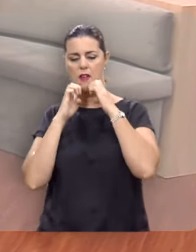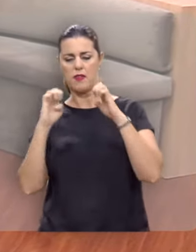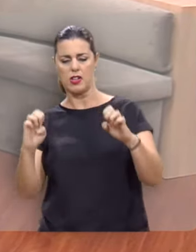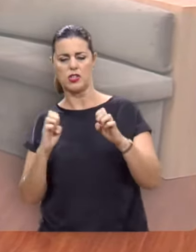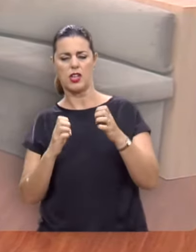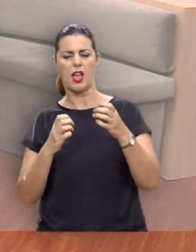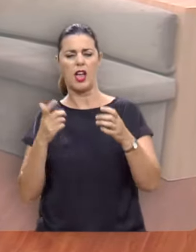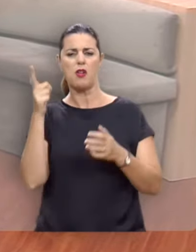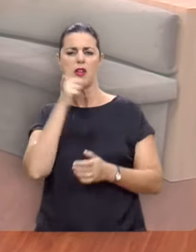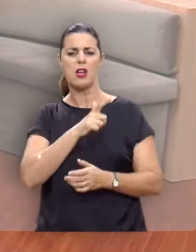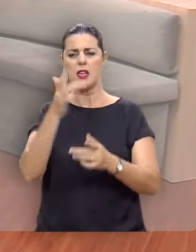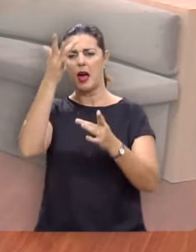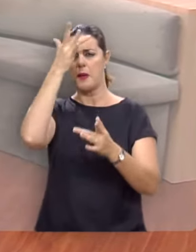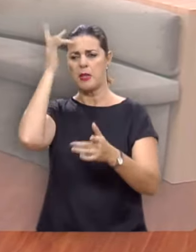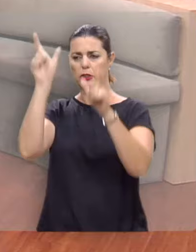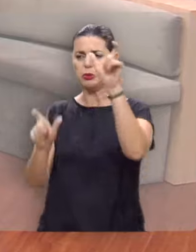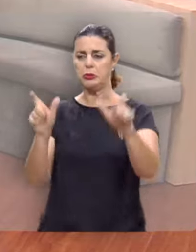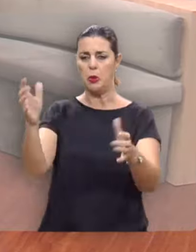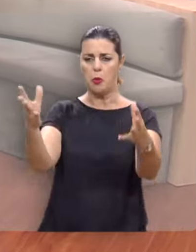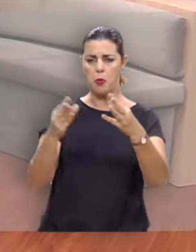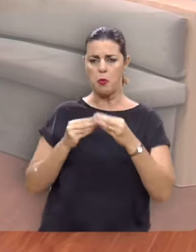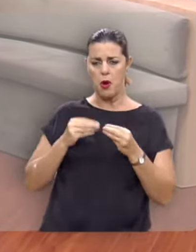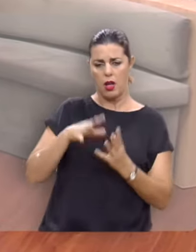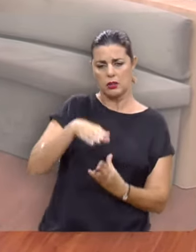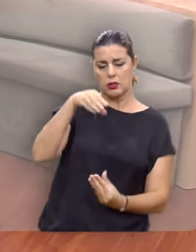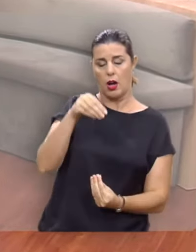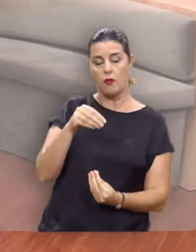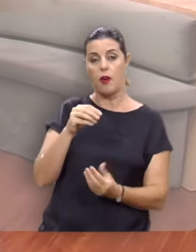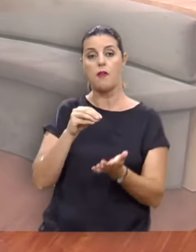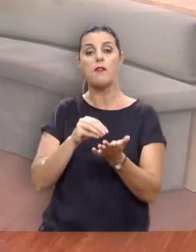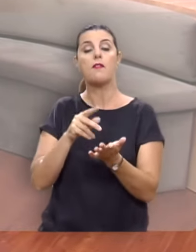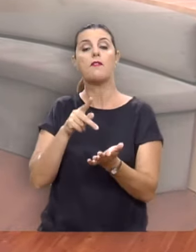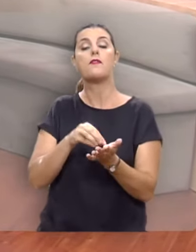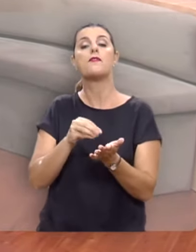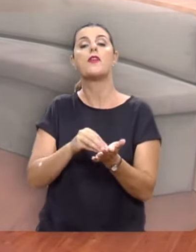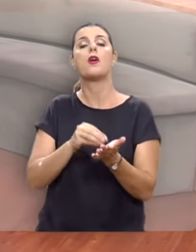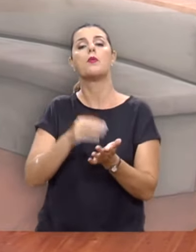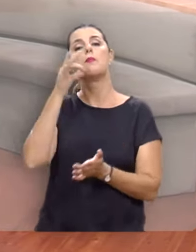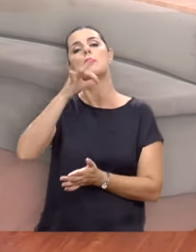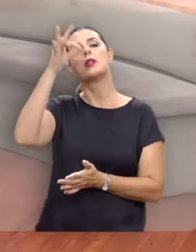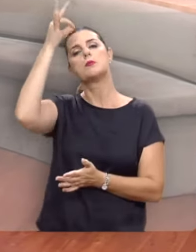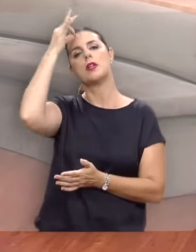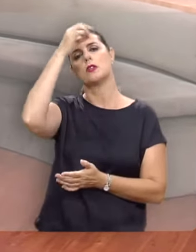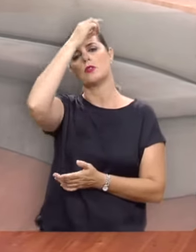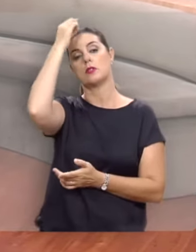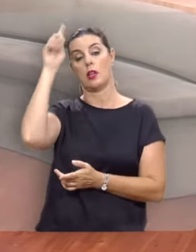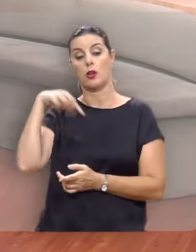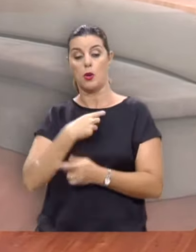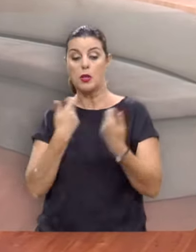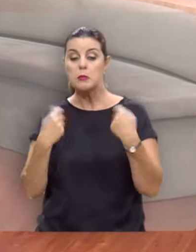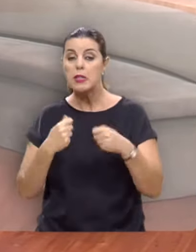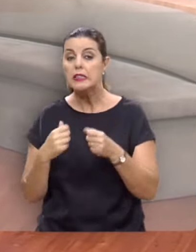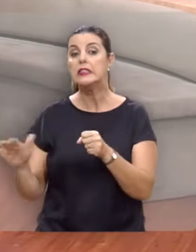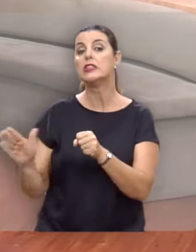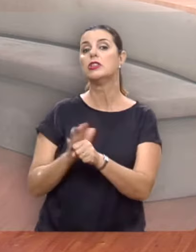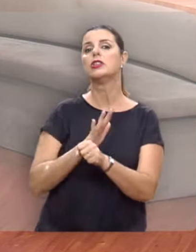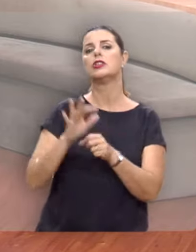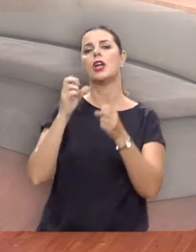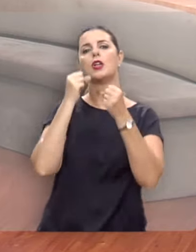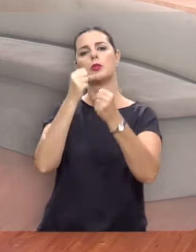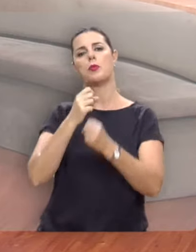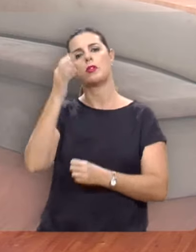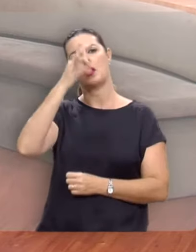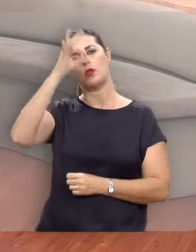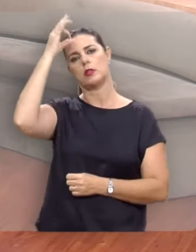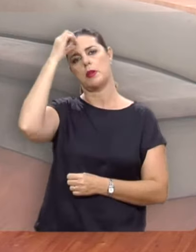frutos abundantes sem o poder do Espírito Santo. Nós precisamos deste revestimento do poder do Espírito